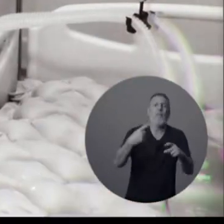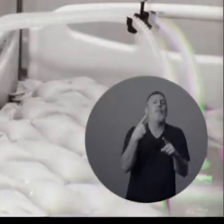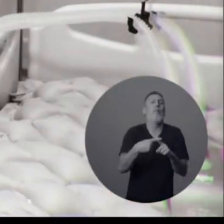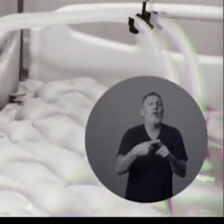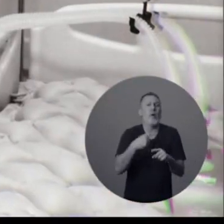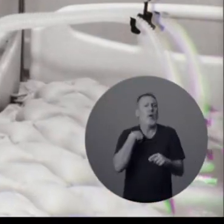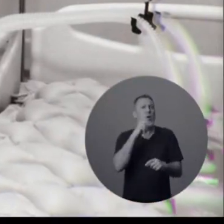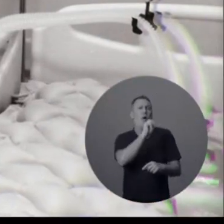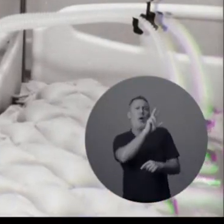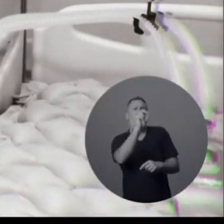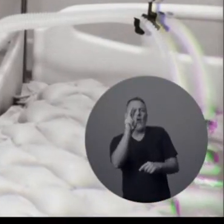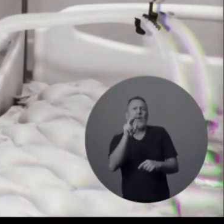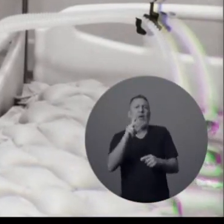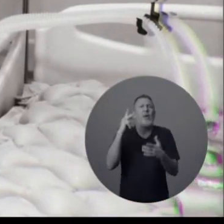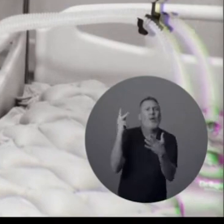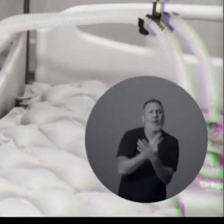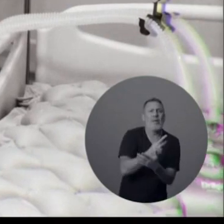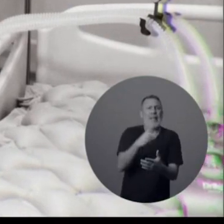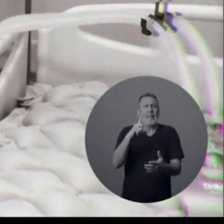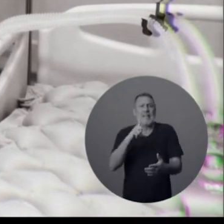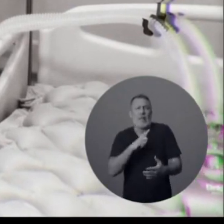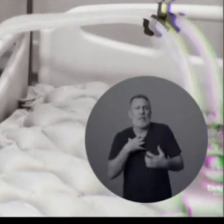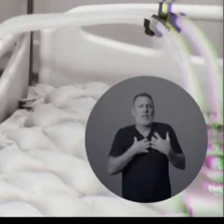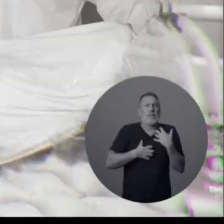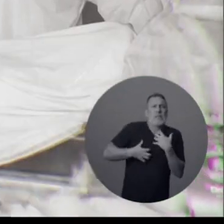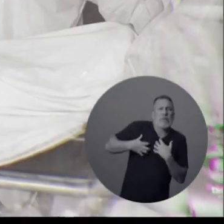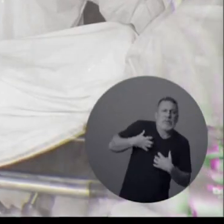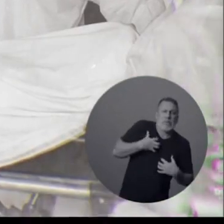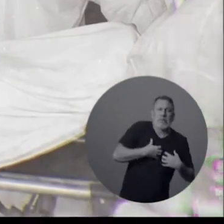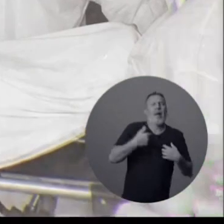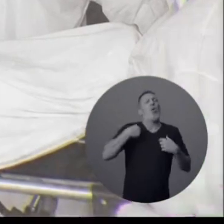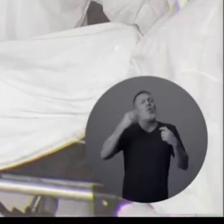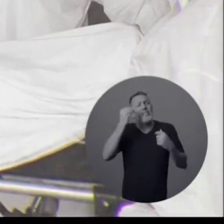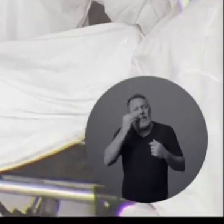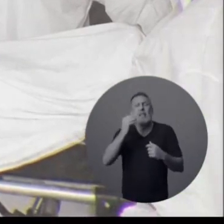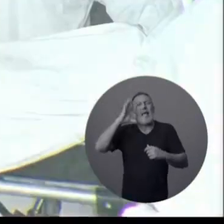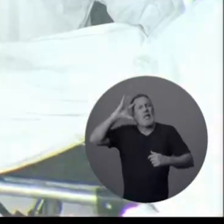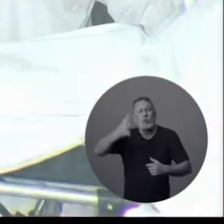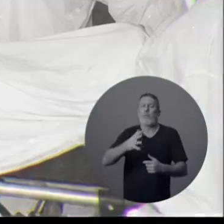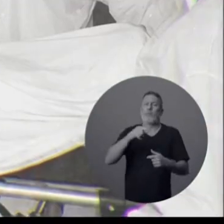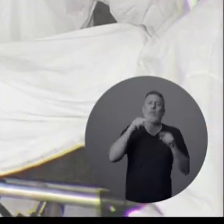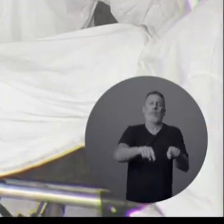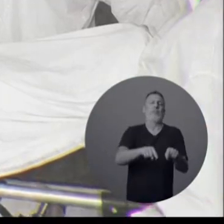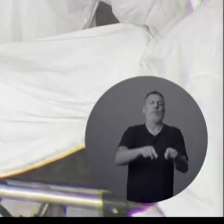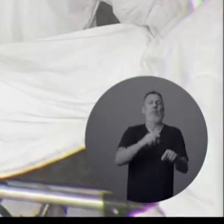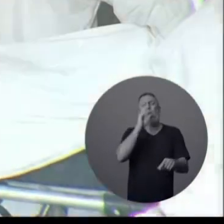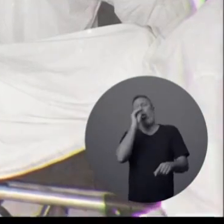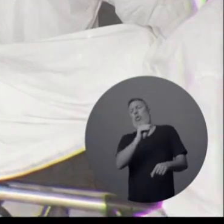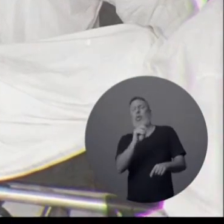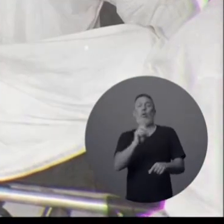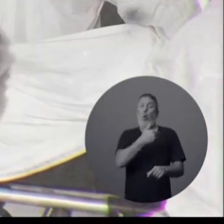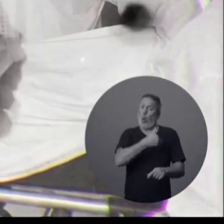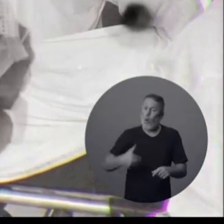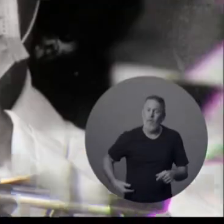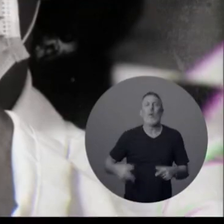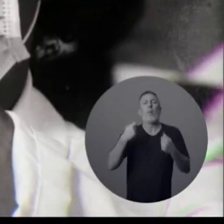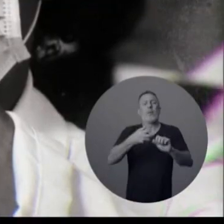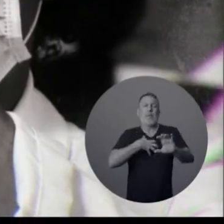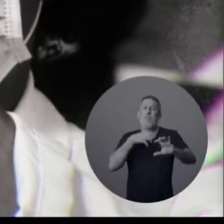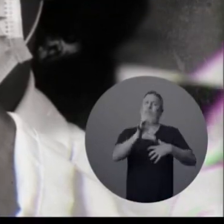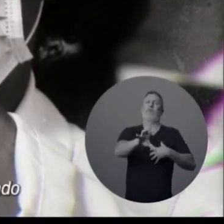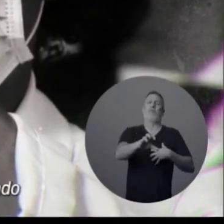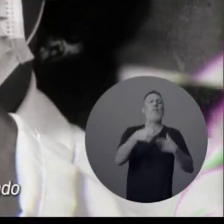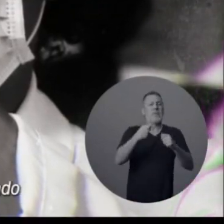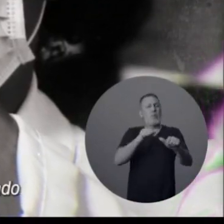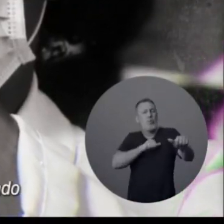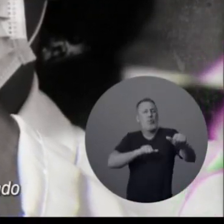guerra. Porque quando eu vejo uma situação que me incomoda, eu tento achar caminho pra resolver. Porque o governante tem que